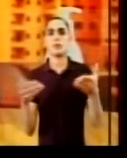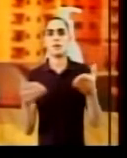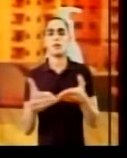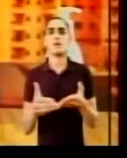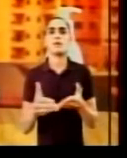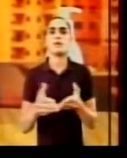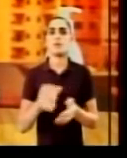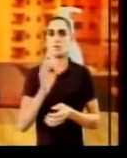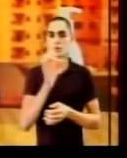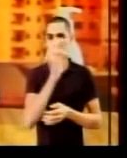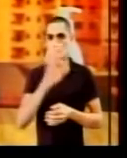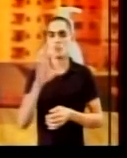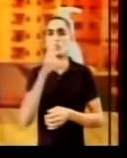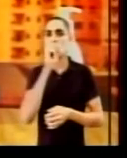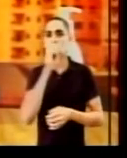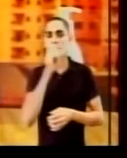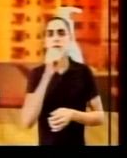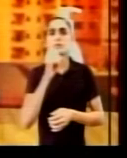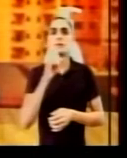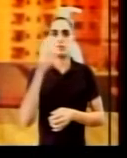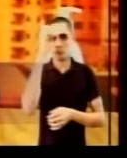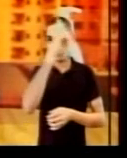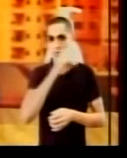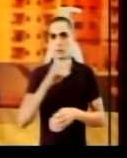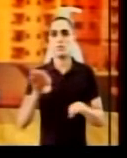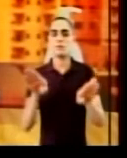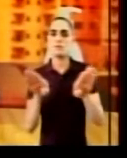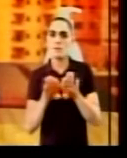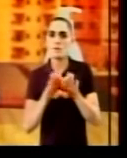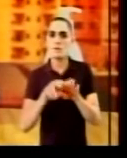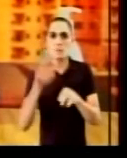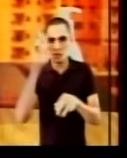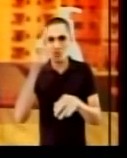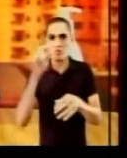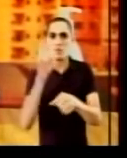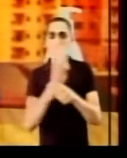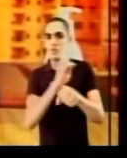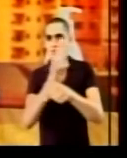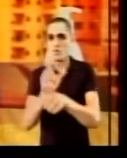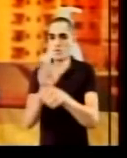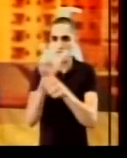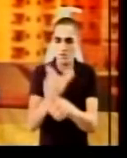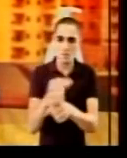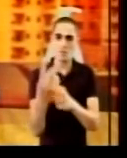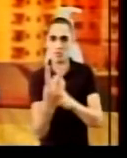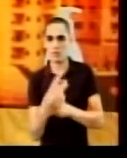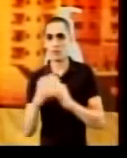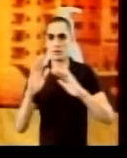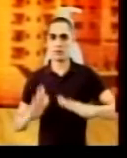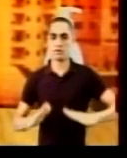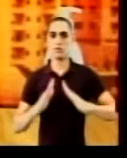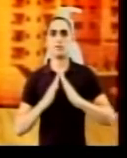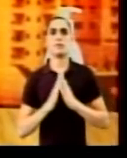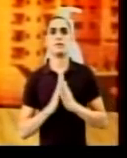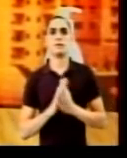desejando a todos um ótimo fim de semana. Lembrando, mais do que nunca, cuide de si, cuide do próximo, fique em casa.